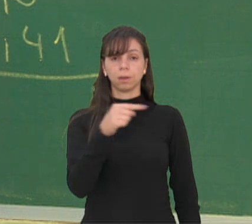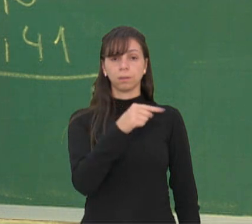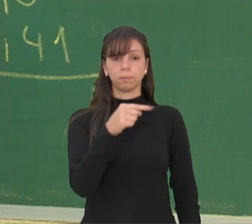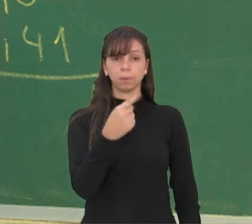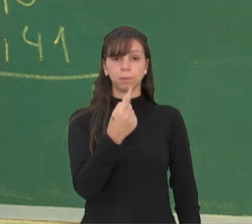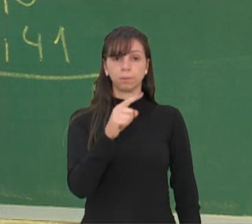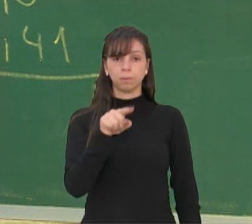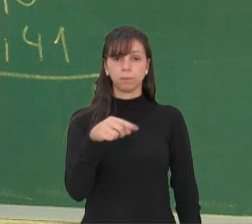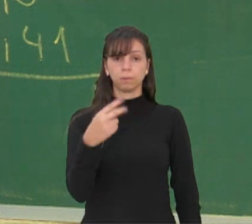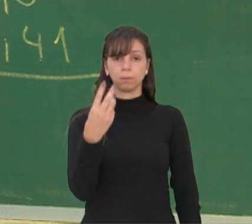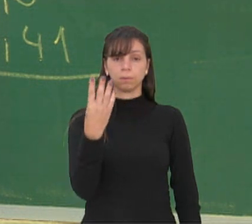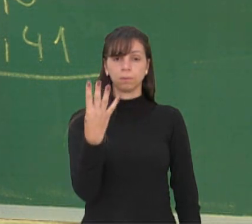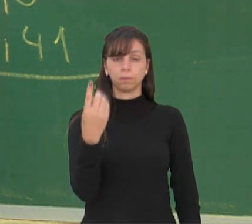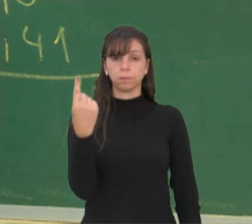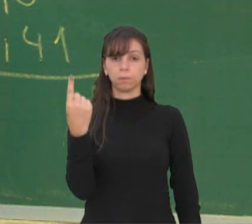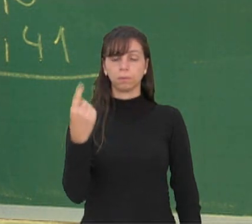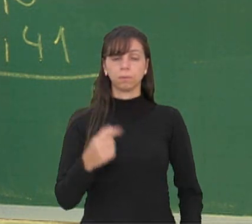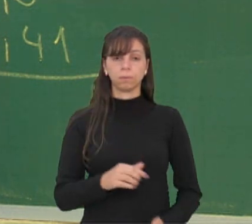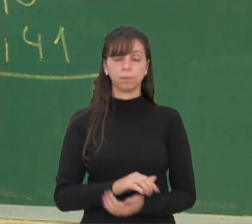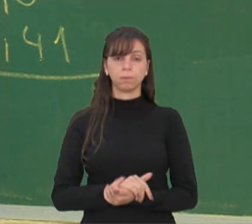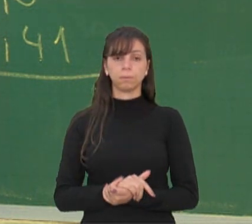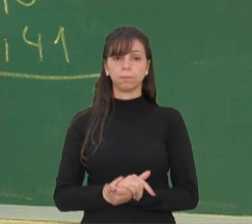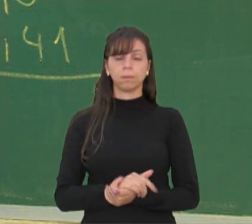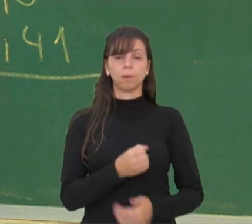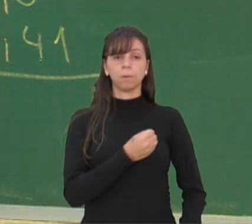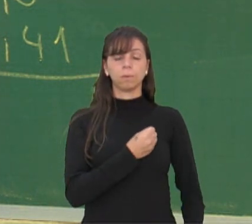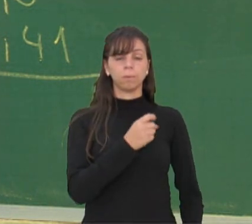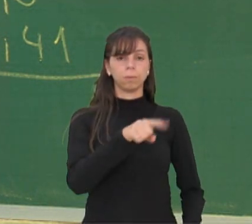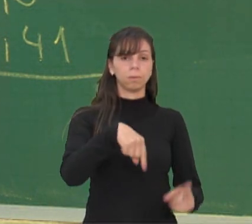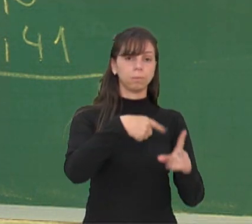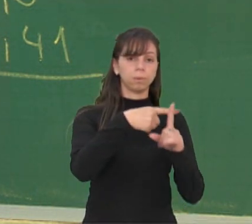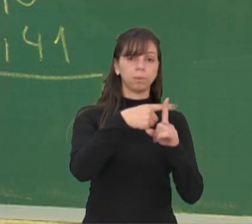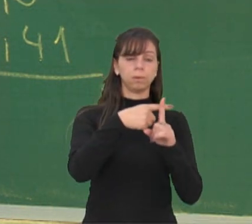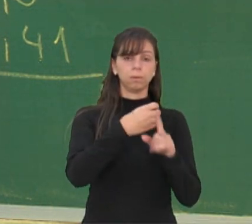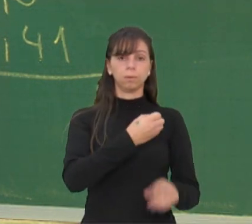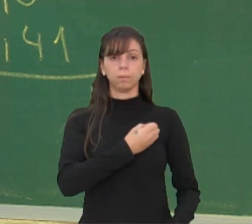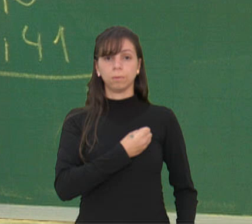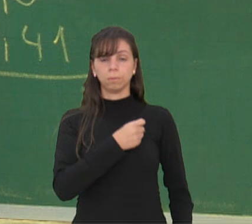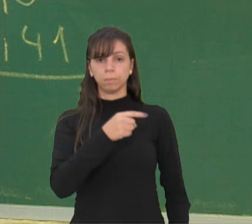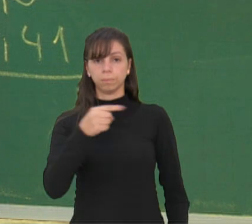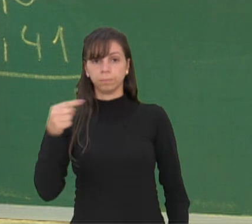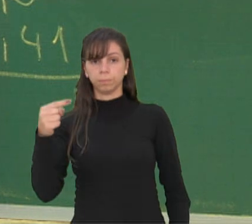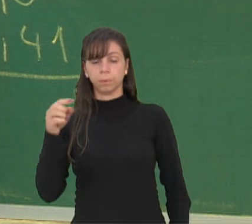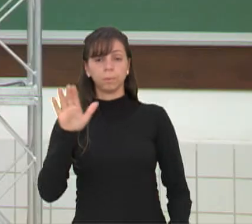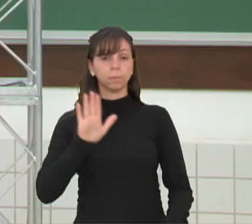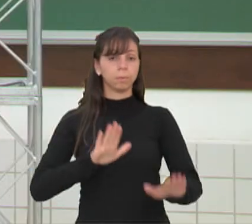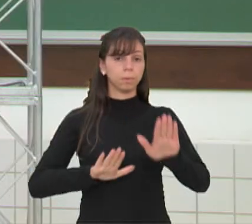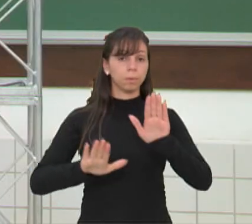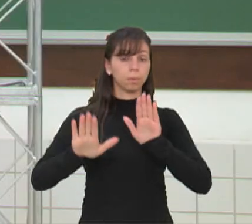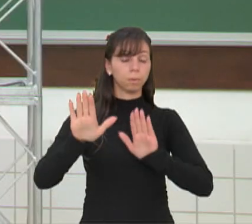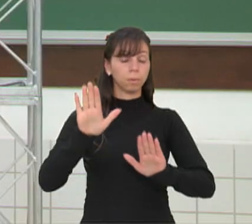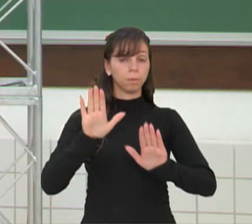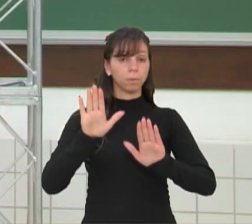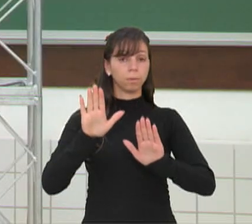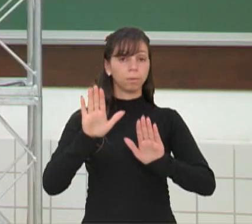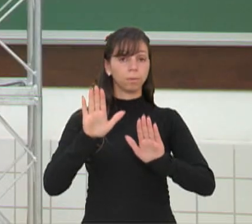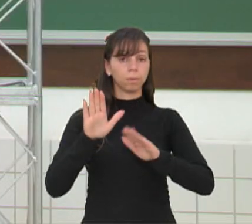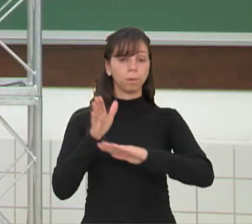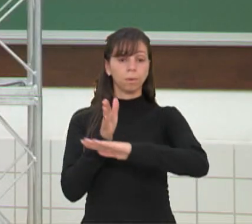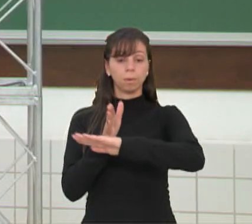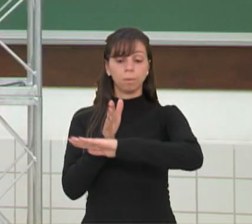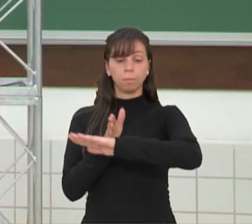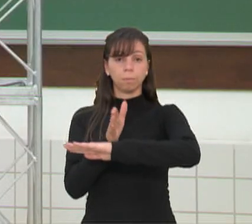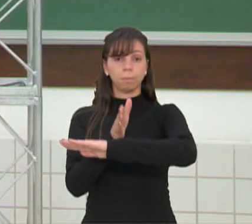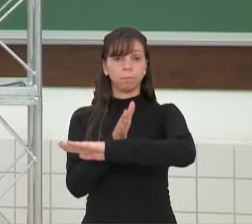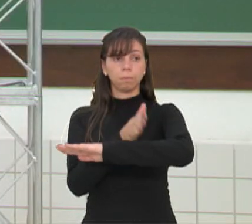Por mais que sejam números positivos e negativos, se o positivo sempre é maior que o negativo, cuidado com o seguinte, olhe para os módulos. É sempre